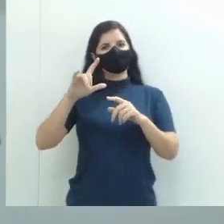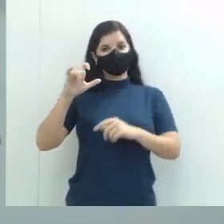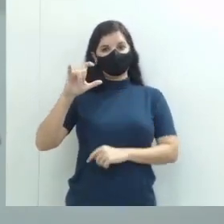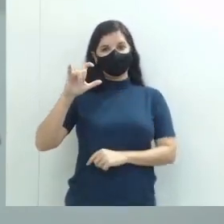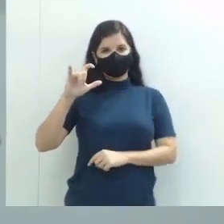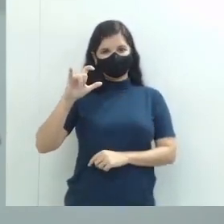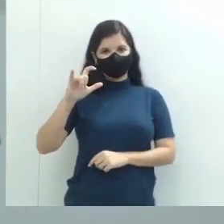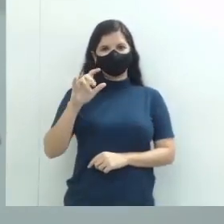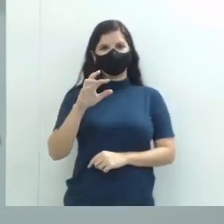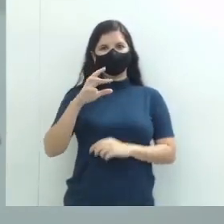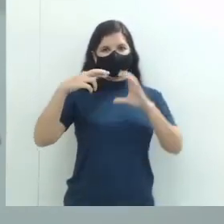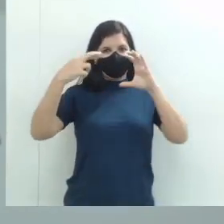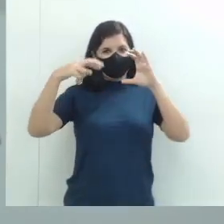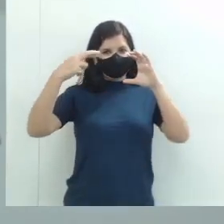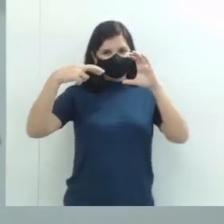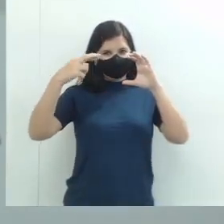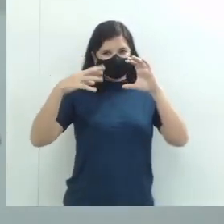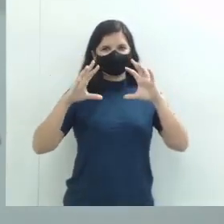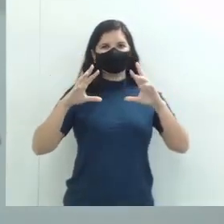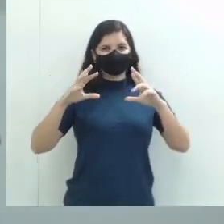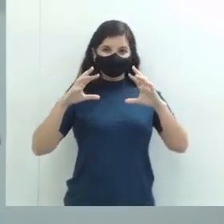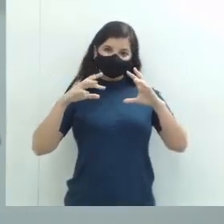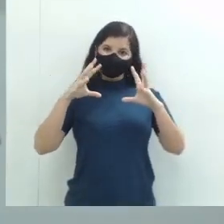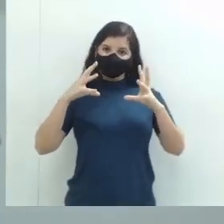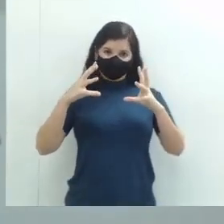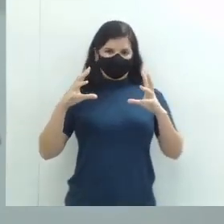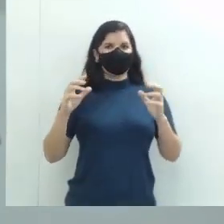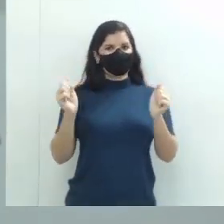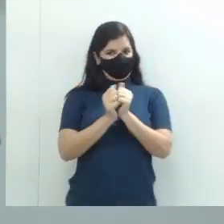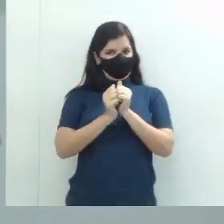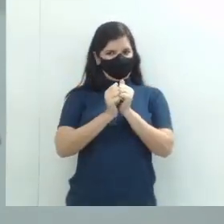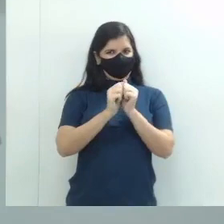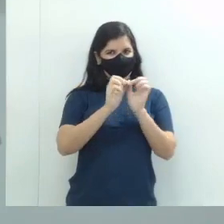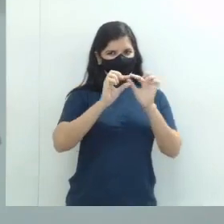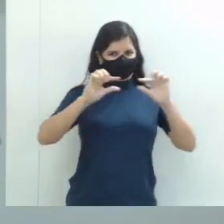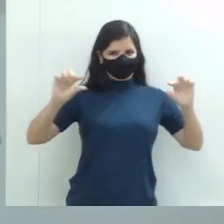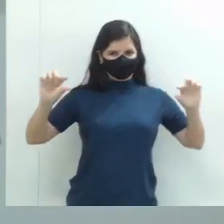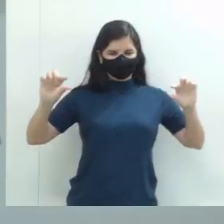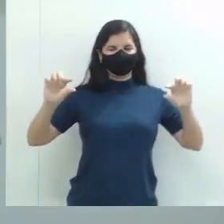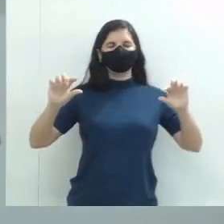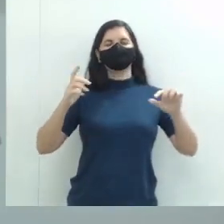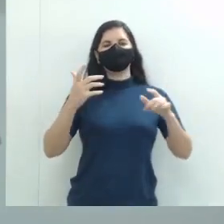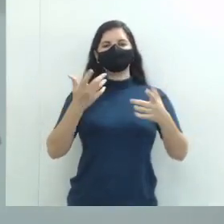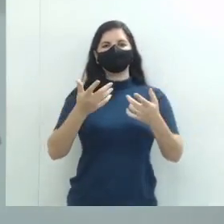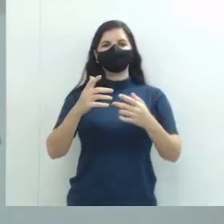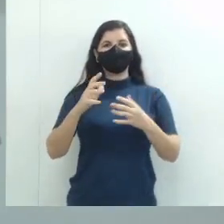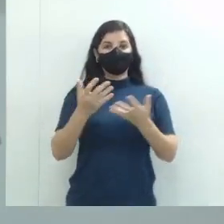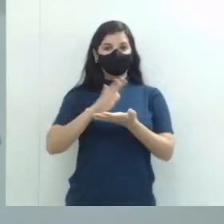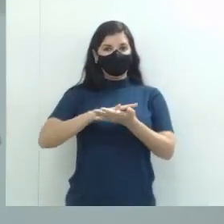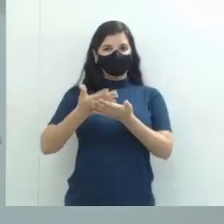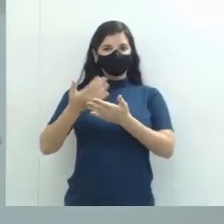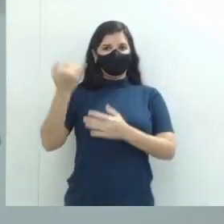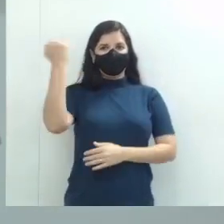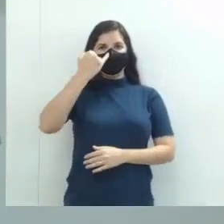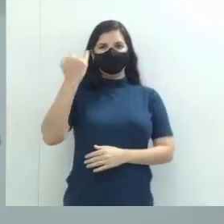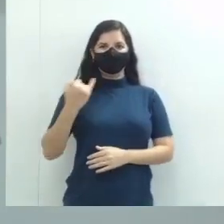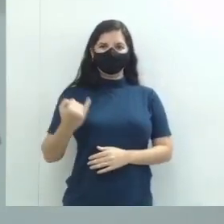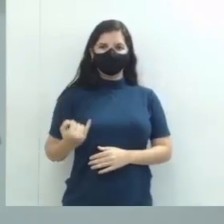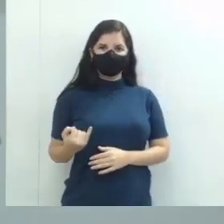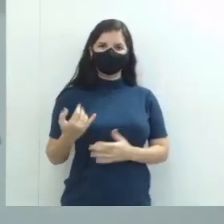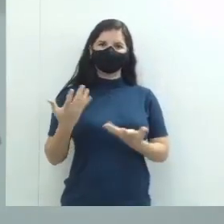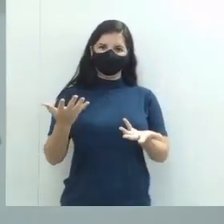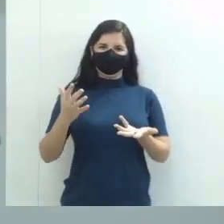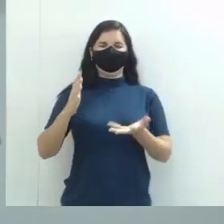Instagram, Robertão na transmissão, tudo junto sem acento, ok? Hoje nossa equipe é Magda, ela tá aí ó, no